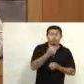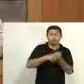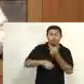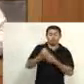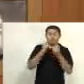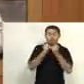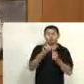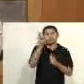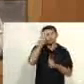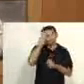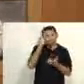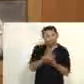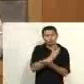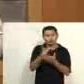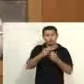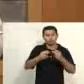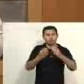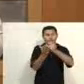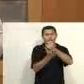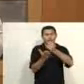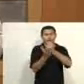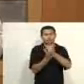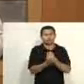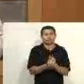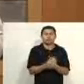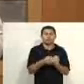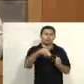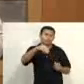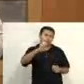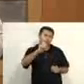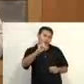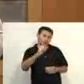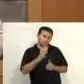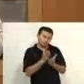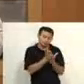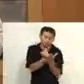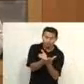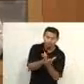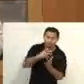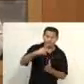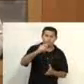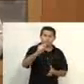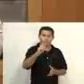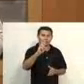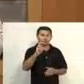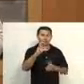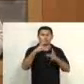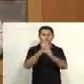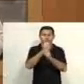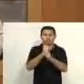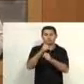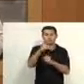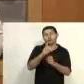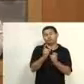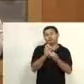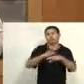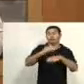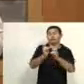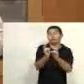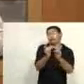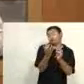poderão prever algumas situações baseadas na média e no desvio padrão do cálculo de vocês, numas vendas,